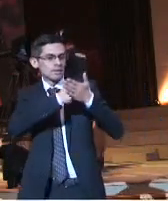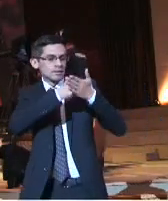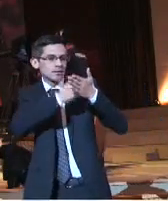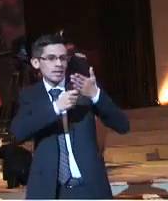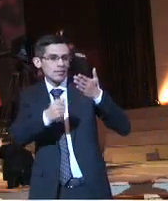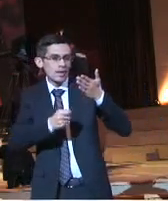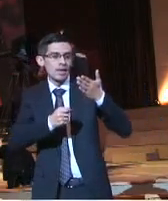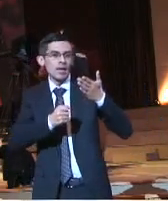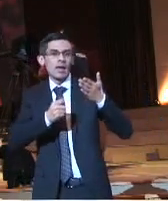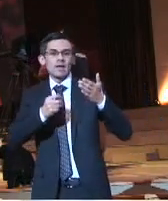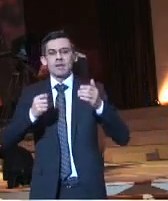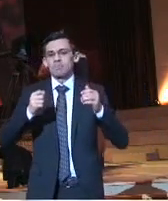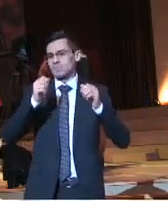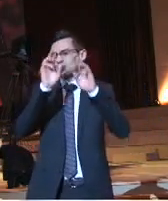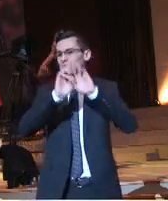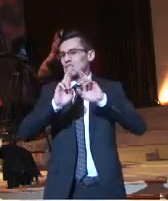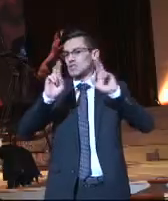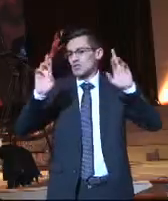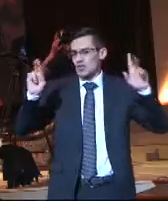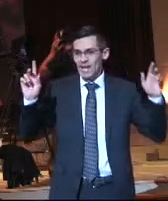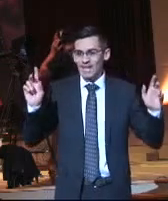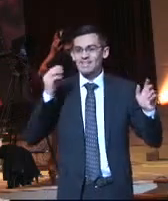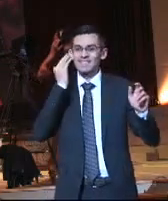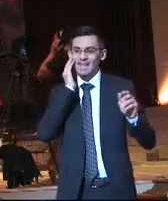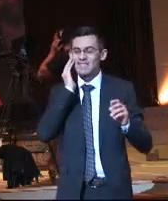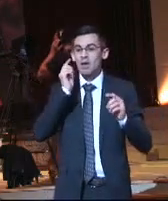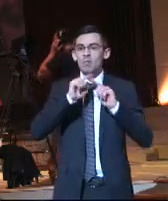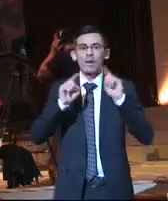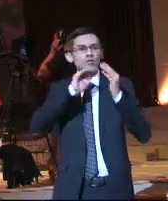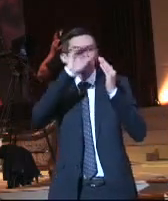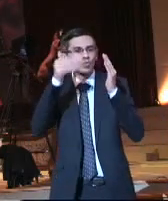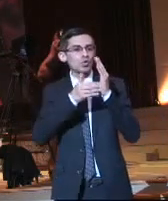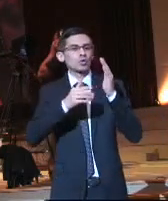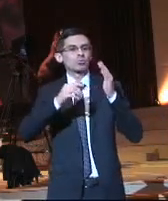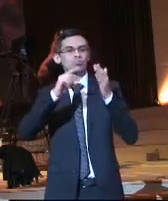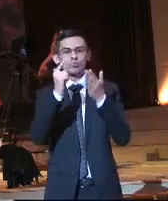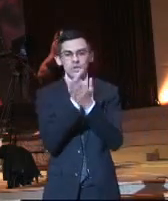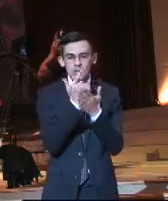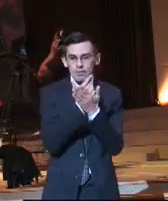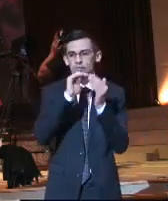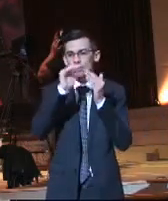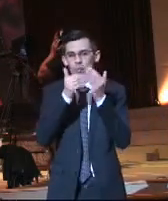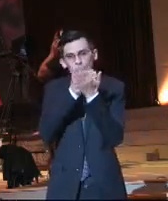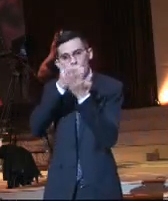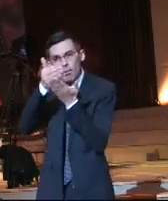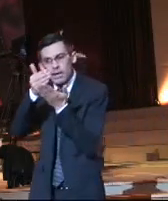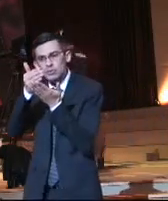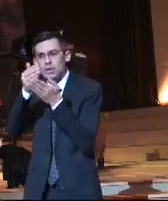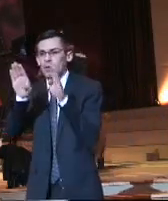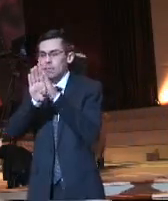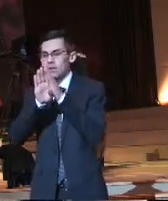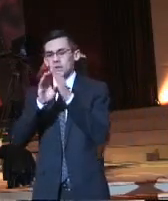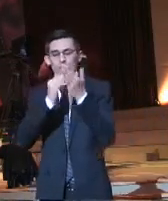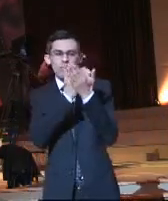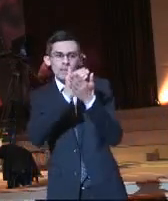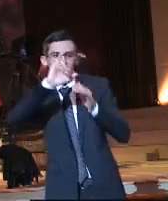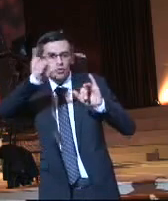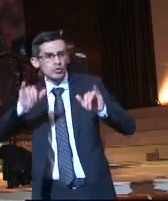forma poética, e quase todo o livro, tirando o começo do livro e o fim do livro,